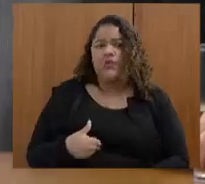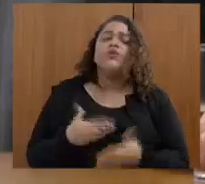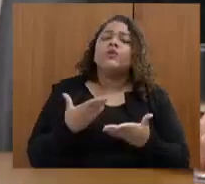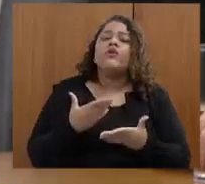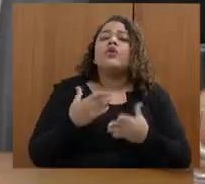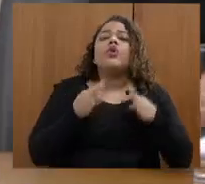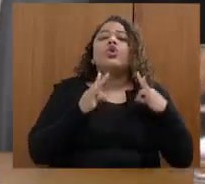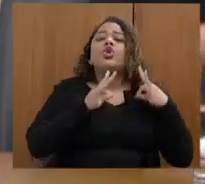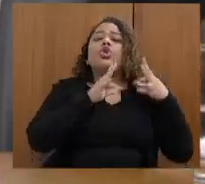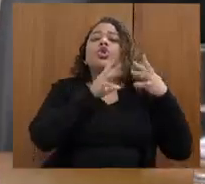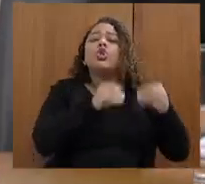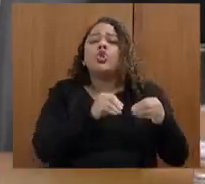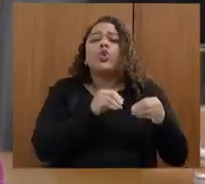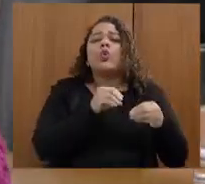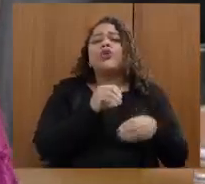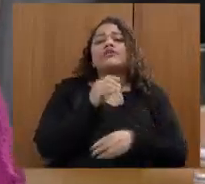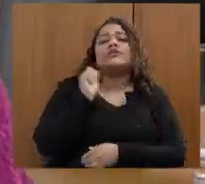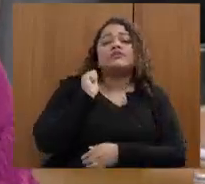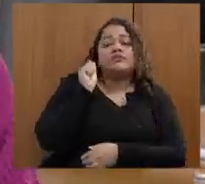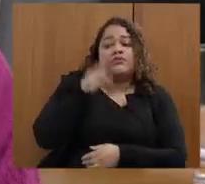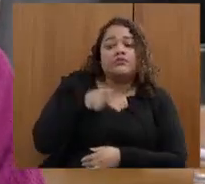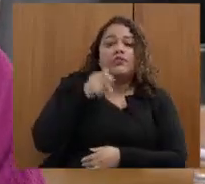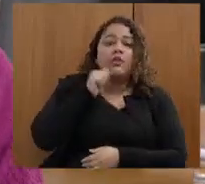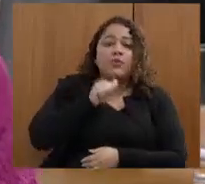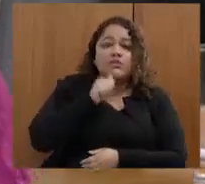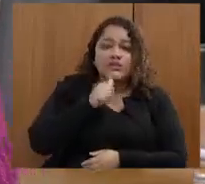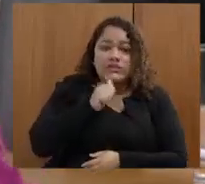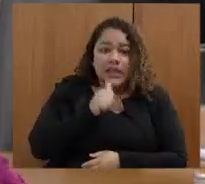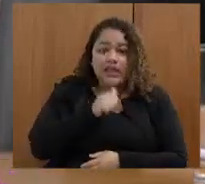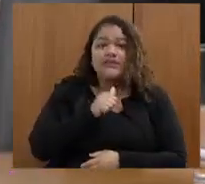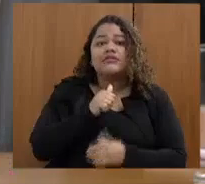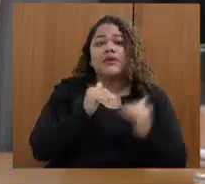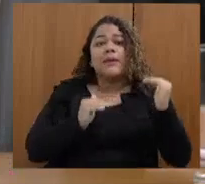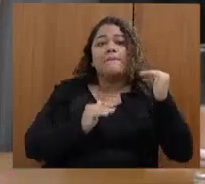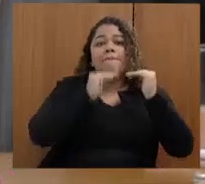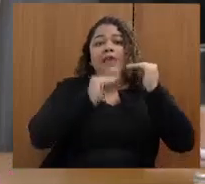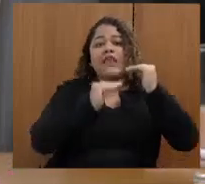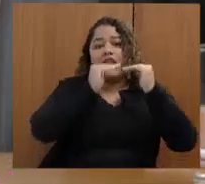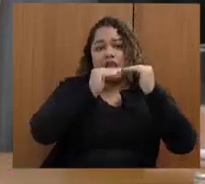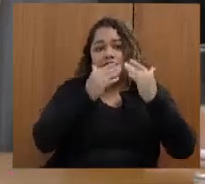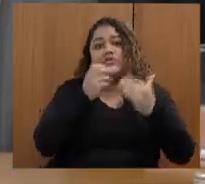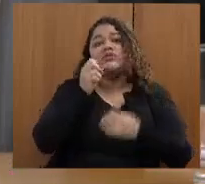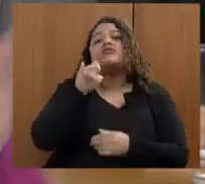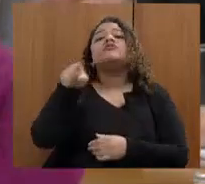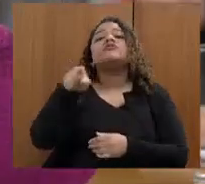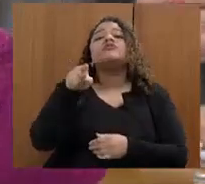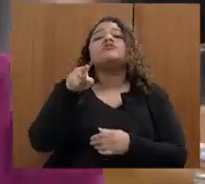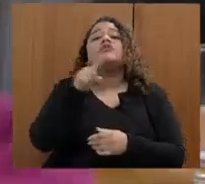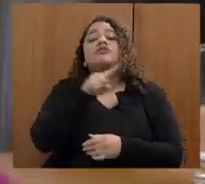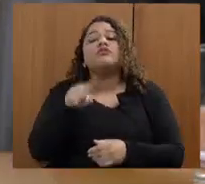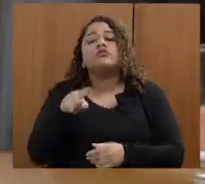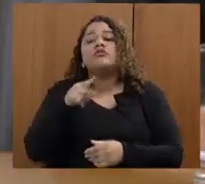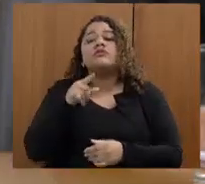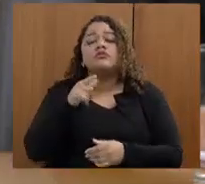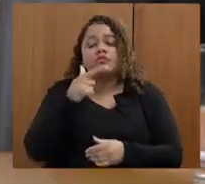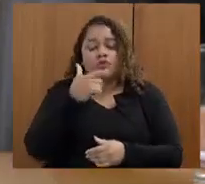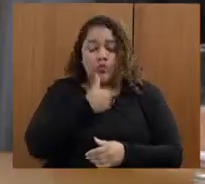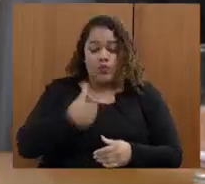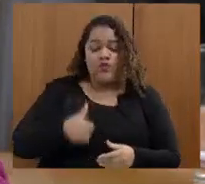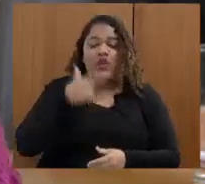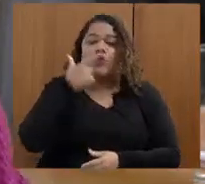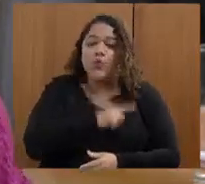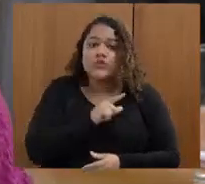as aposentadas com paridade se o governo tiver êxito no seu pedido de declaração de